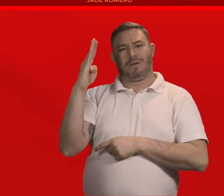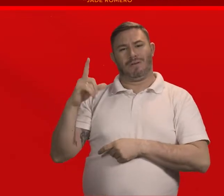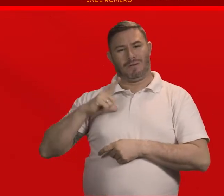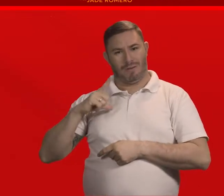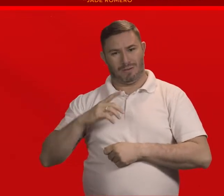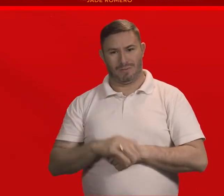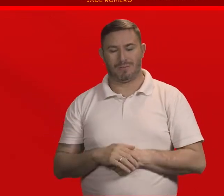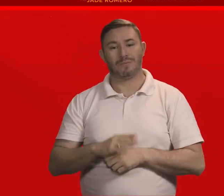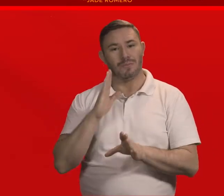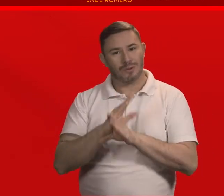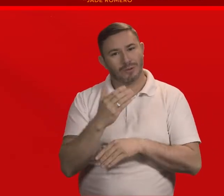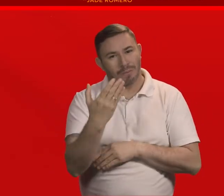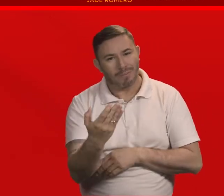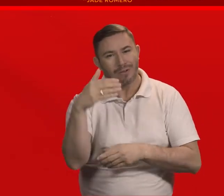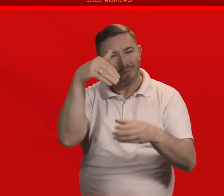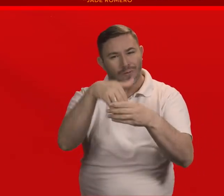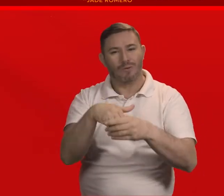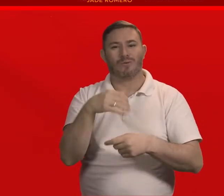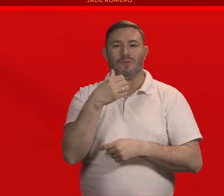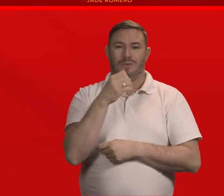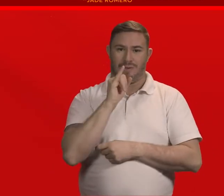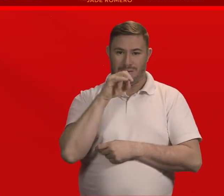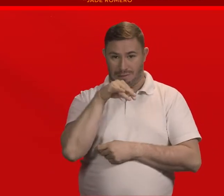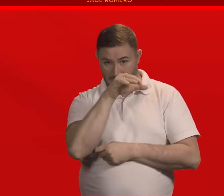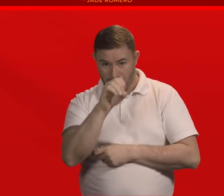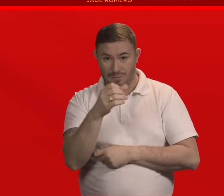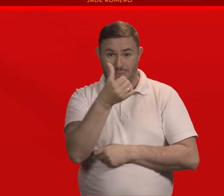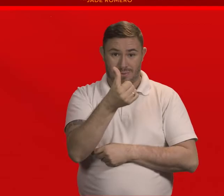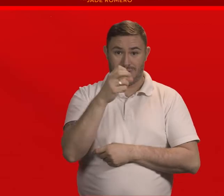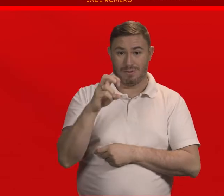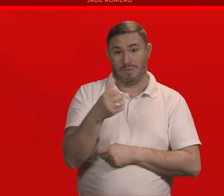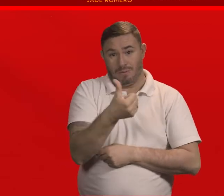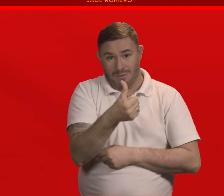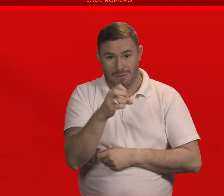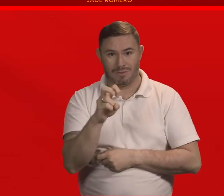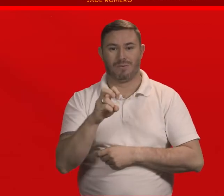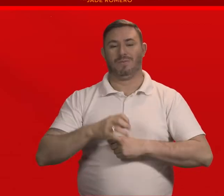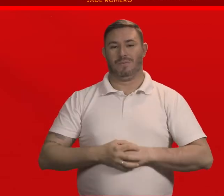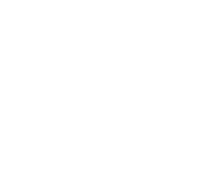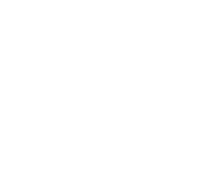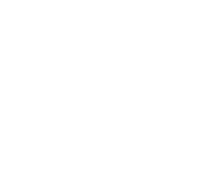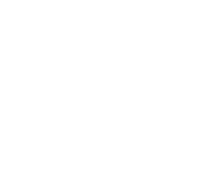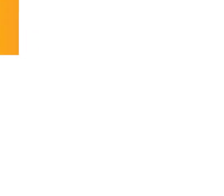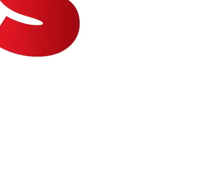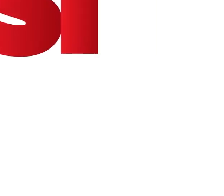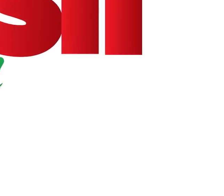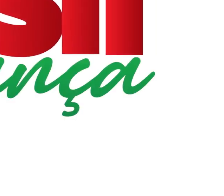brasileiro. Por isso, eu peço o seu voto. Inácio 6565.